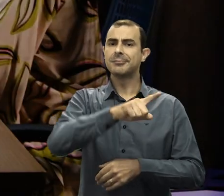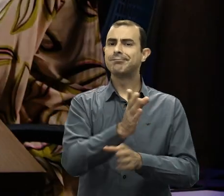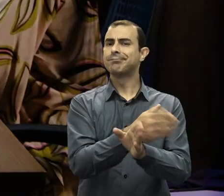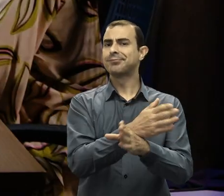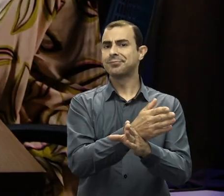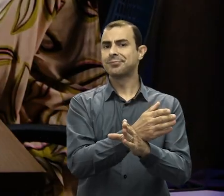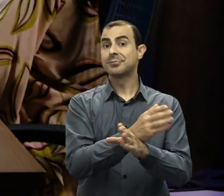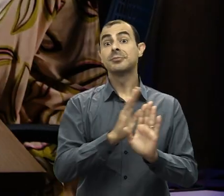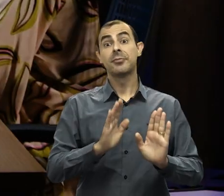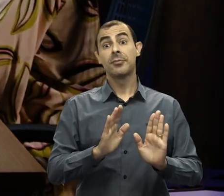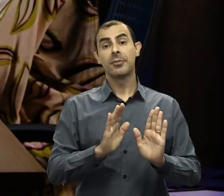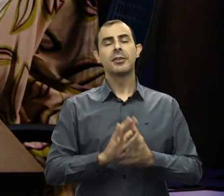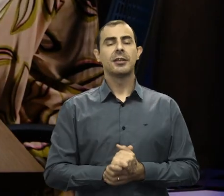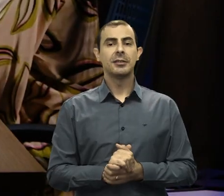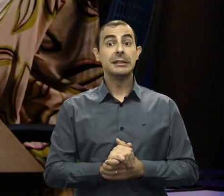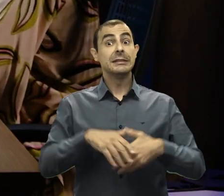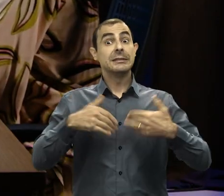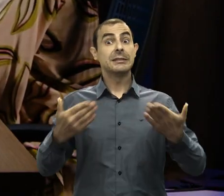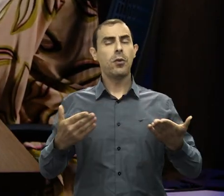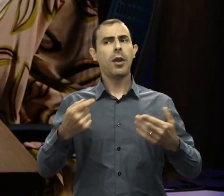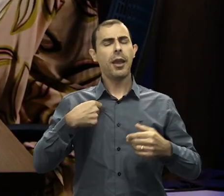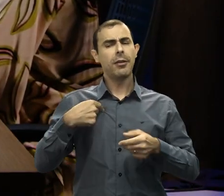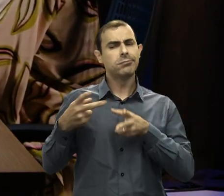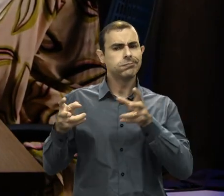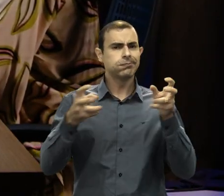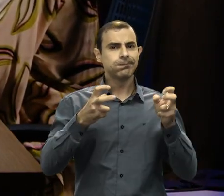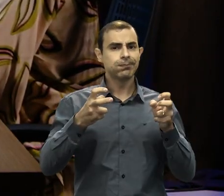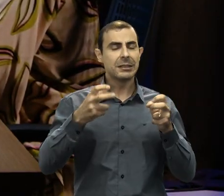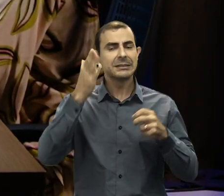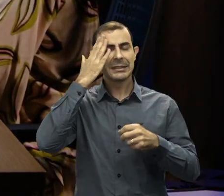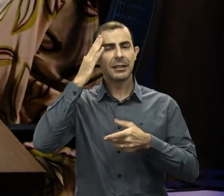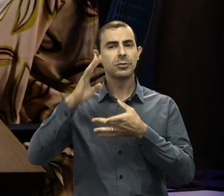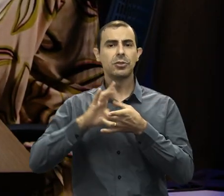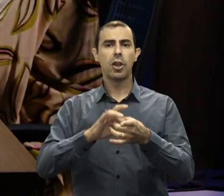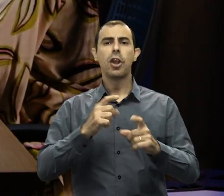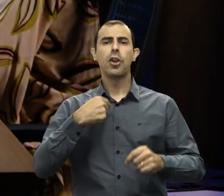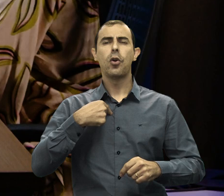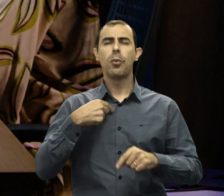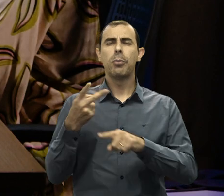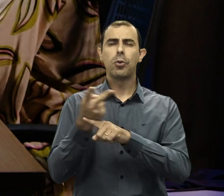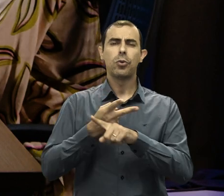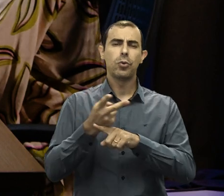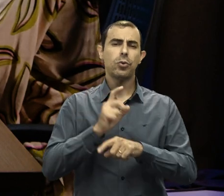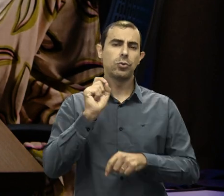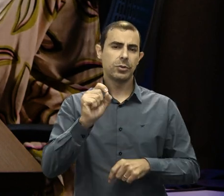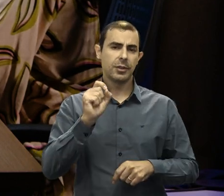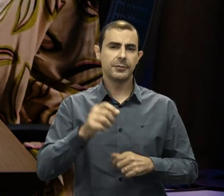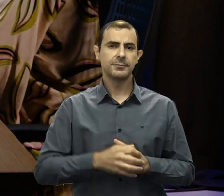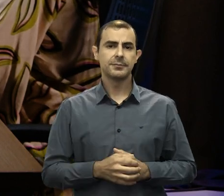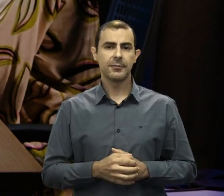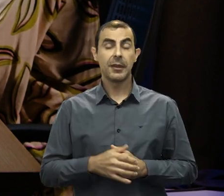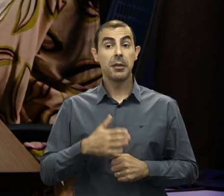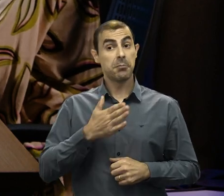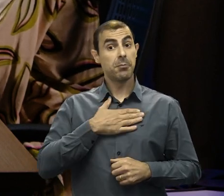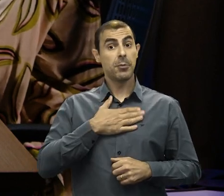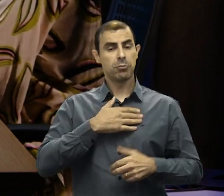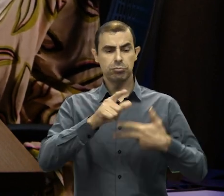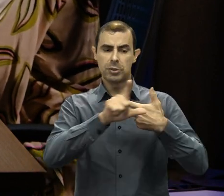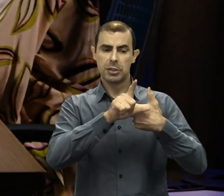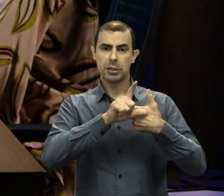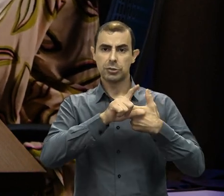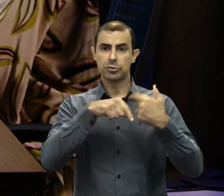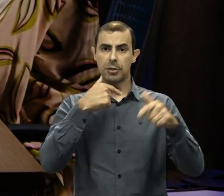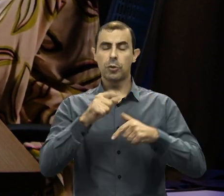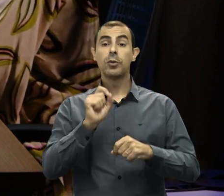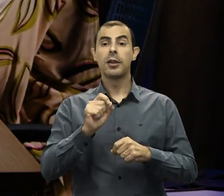Então, ciente de tudo isso, o que eu tenho procurado fazer agora ali enquanto parlamentar?